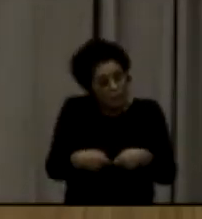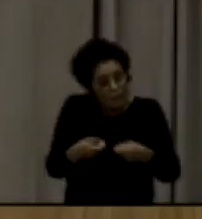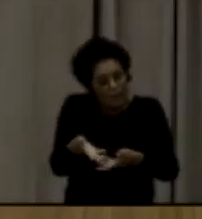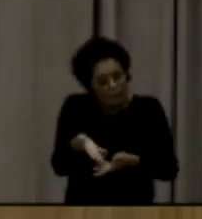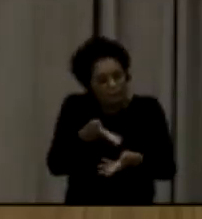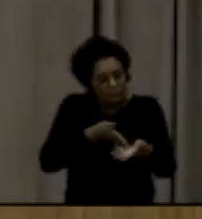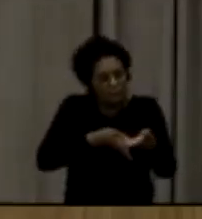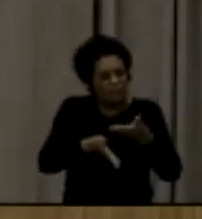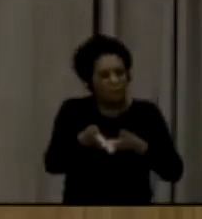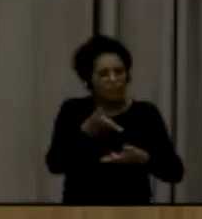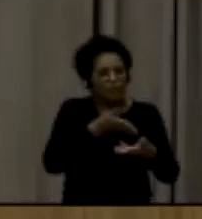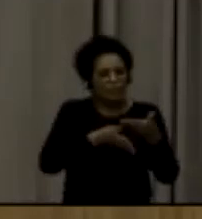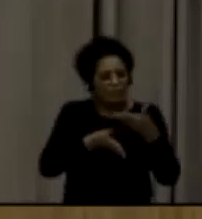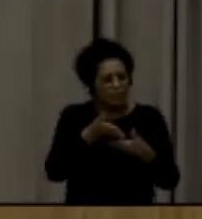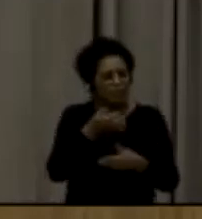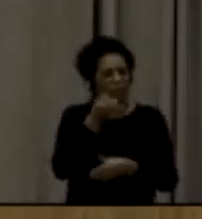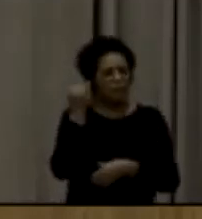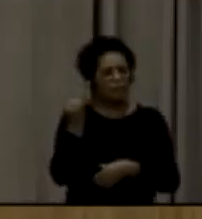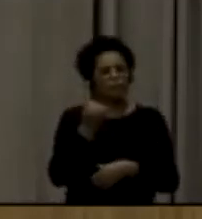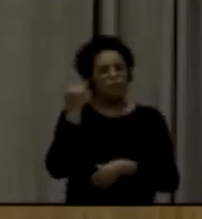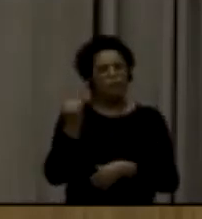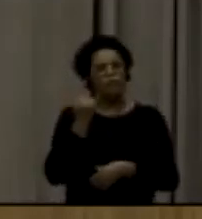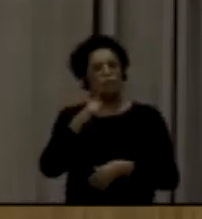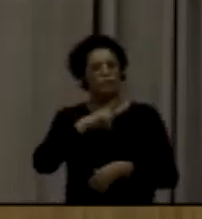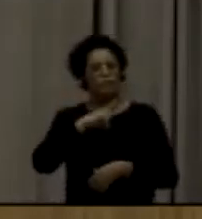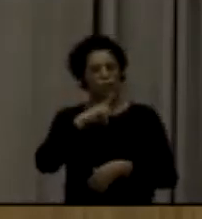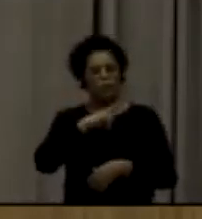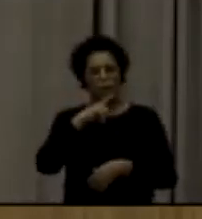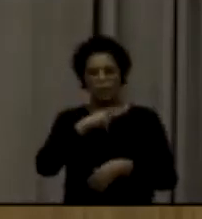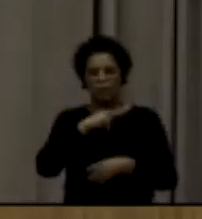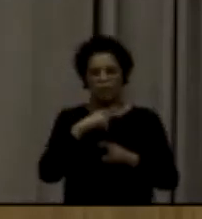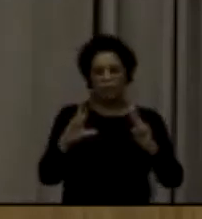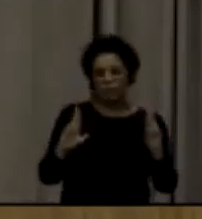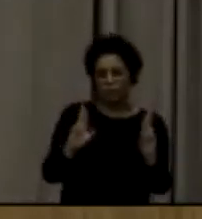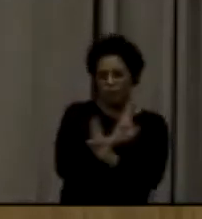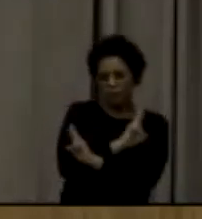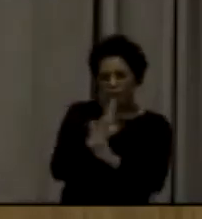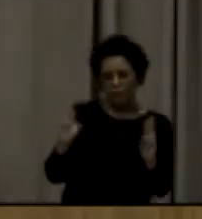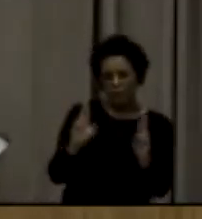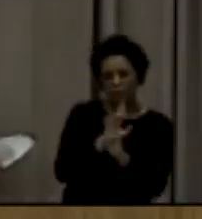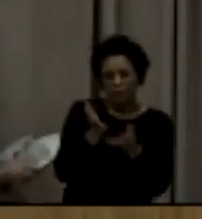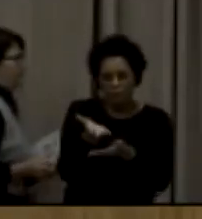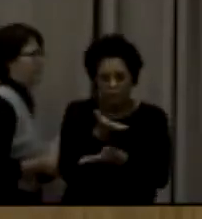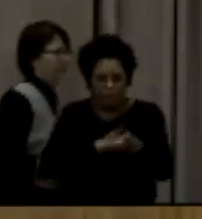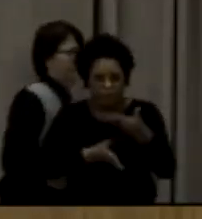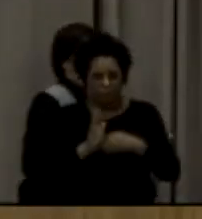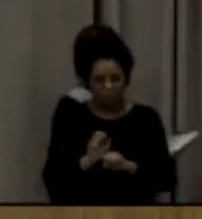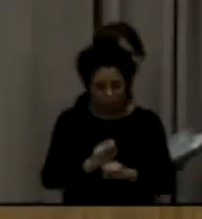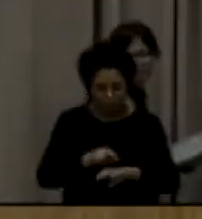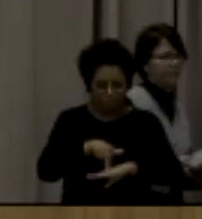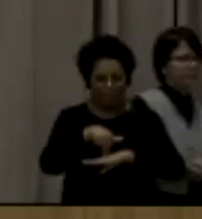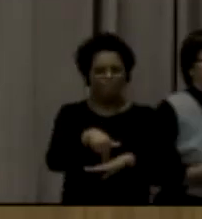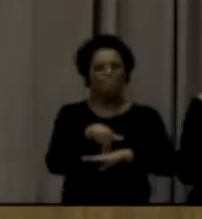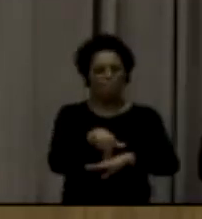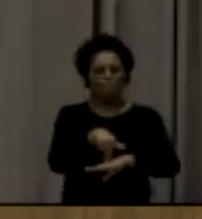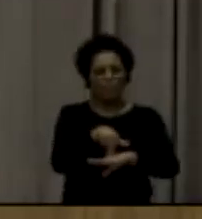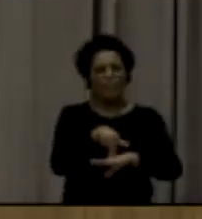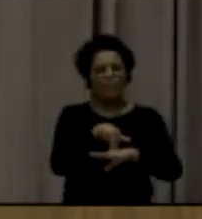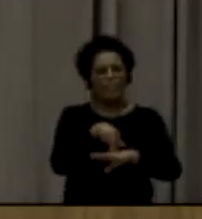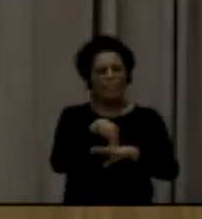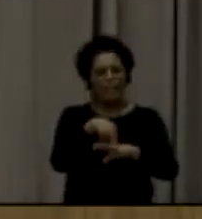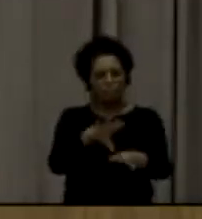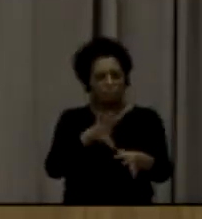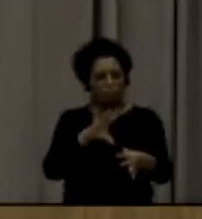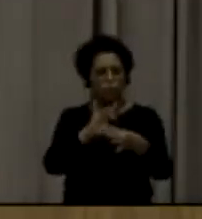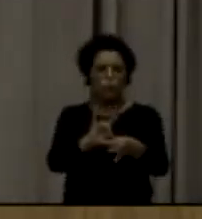eu digo isso, me apego a essa ideia, que temos que estabelecer redes de comunicação para poder fortalecer esses lados, esses laços